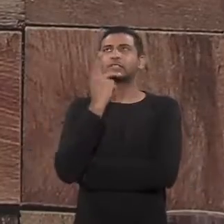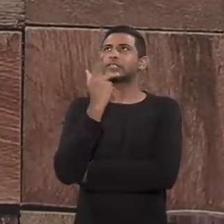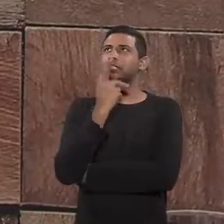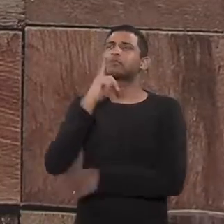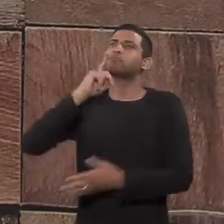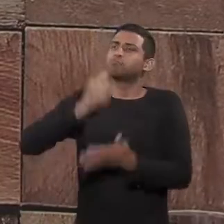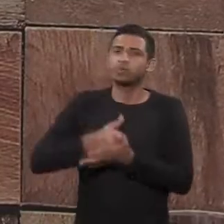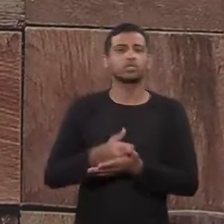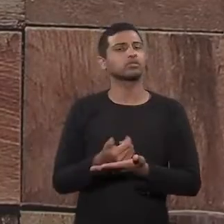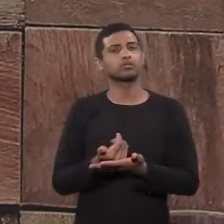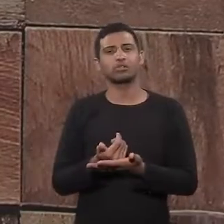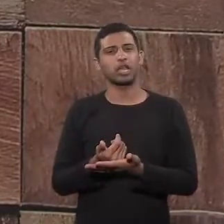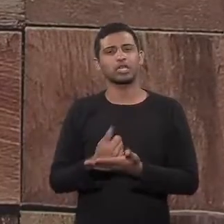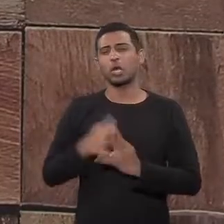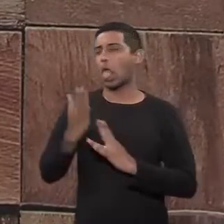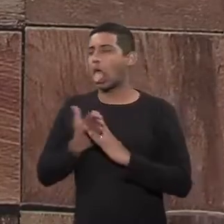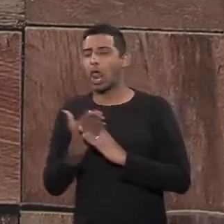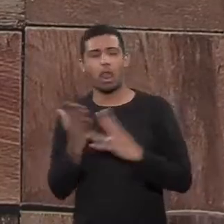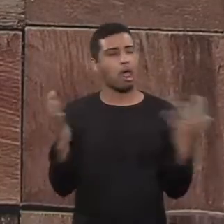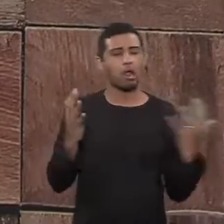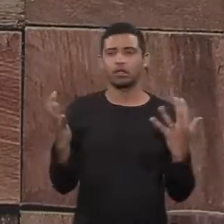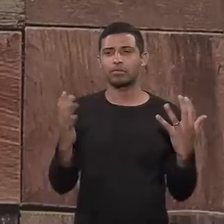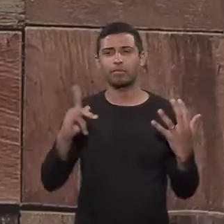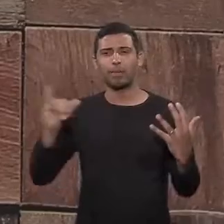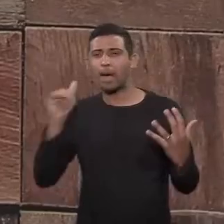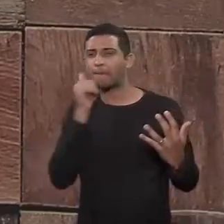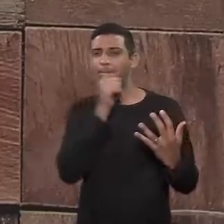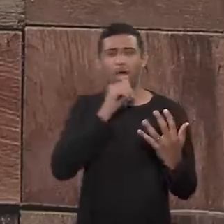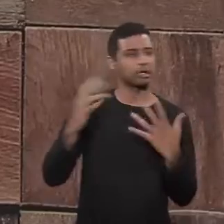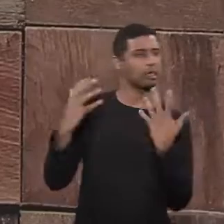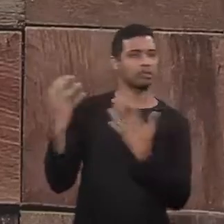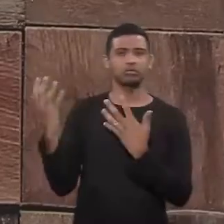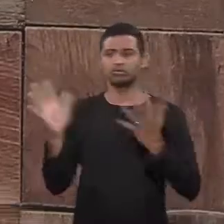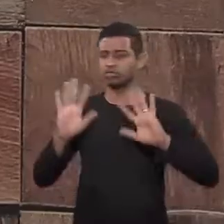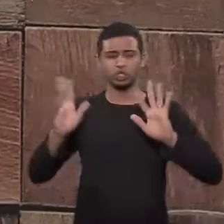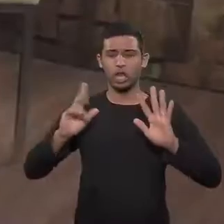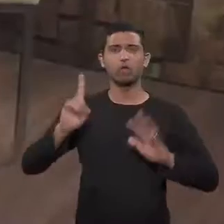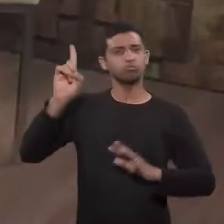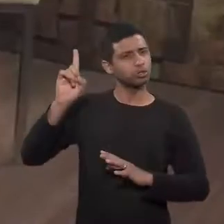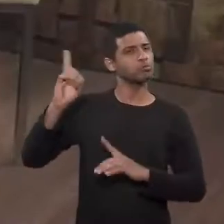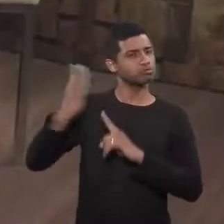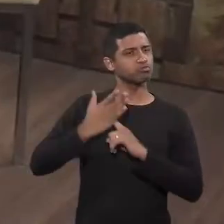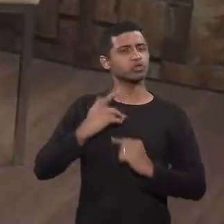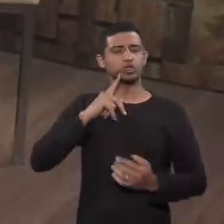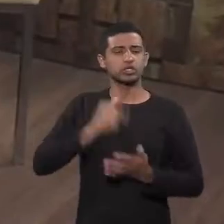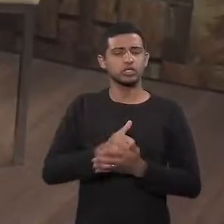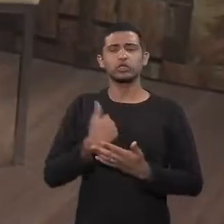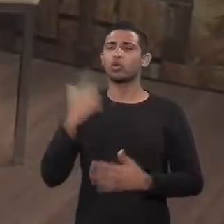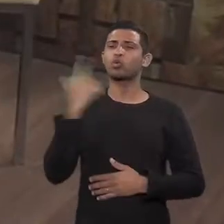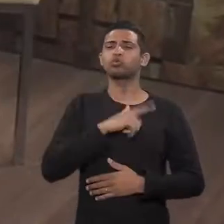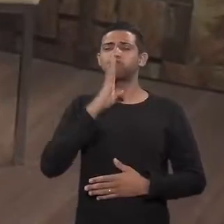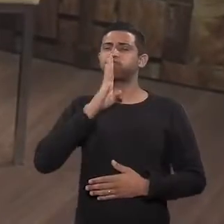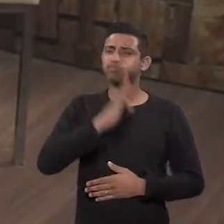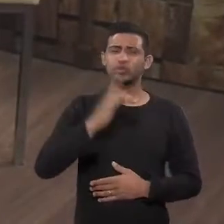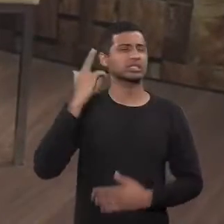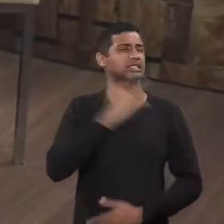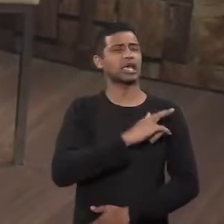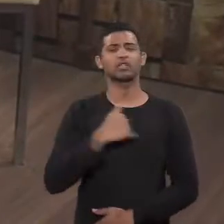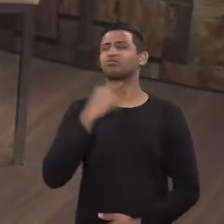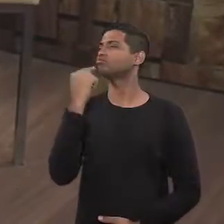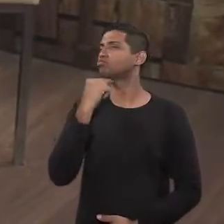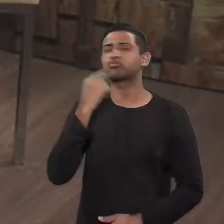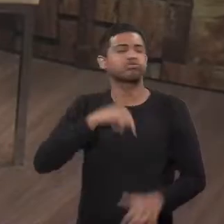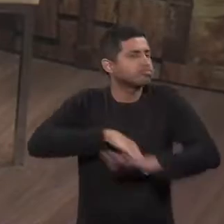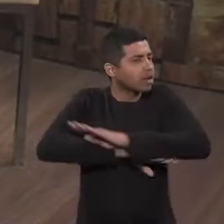sentadinha ali, eu disse, Deus, é isso que eu quero para mim. Aí não tinha mais questionamento, não era pai nem mãe, aí Deus falou, é isso que você vai seguir, e não